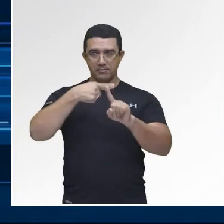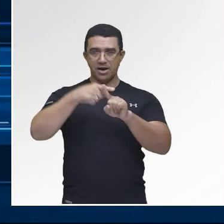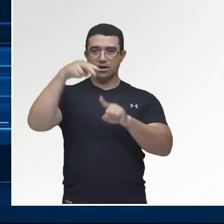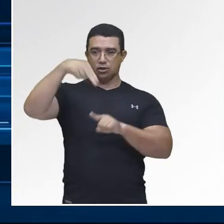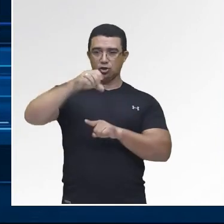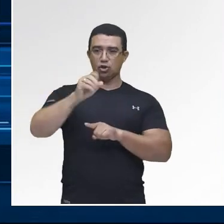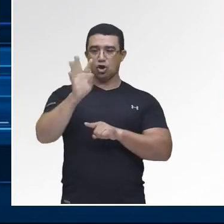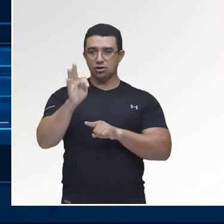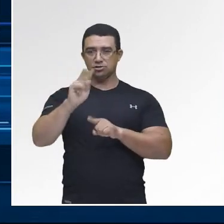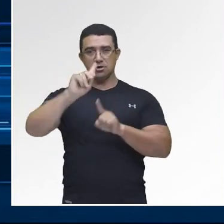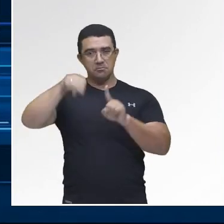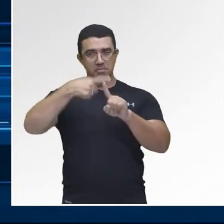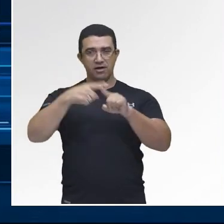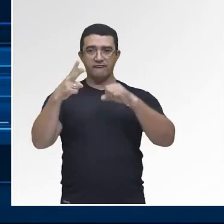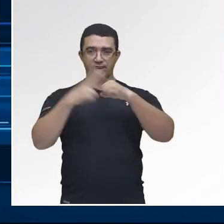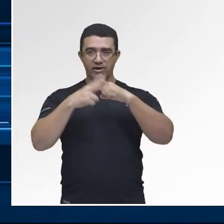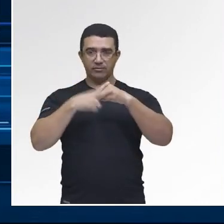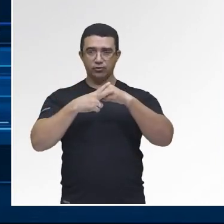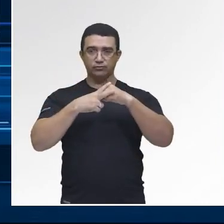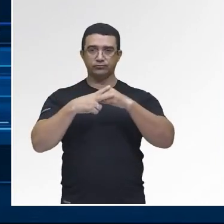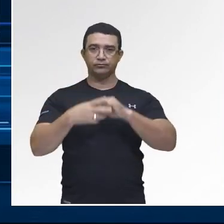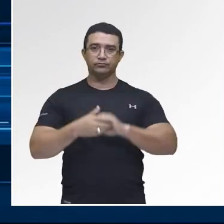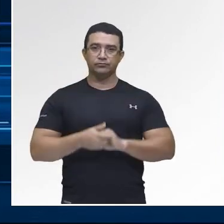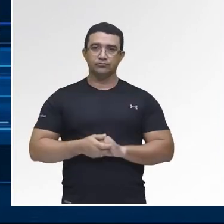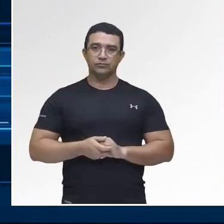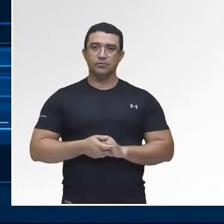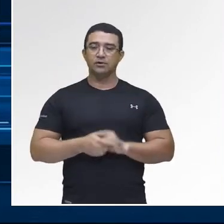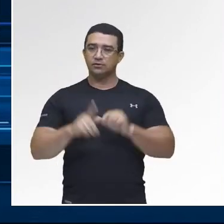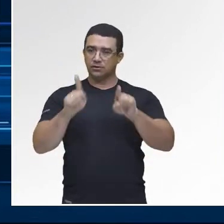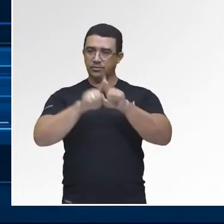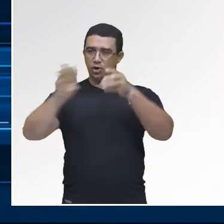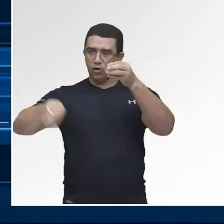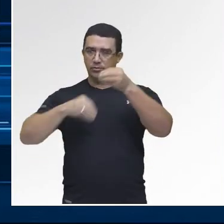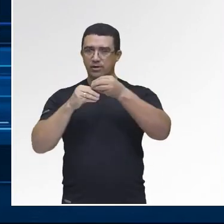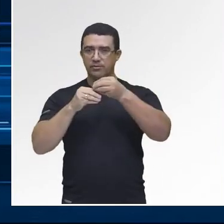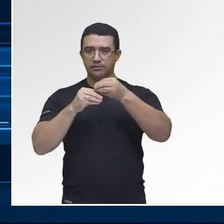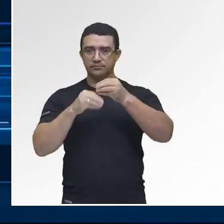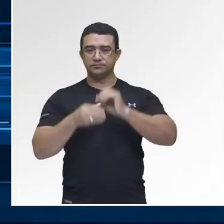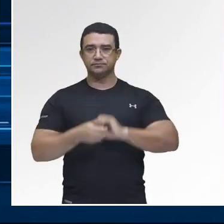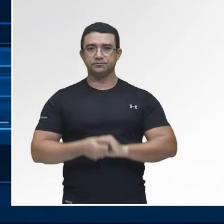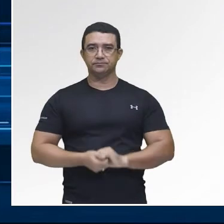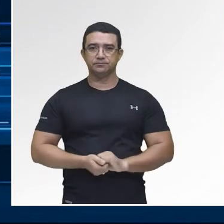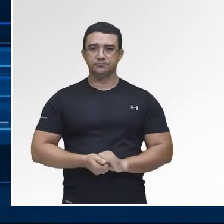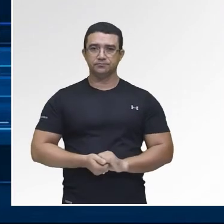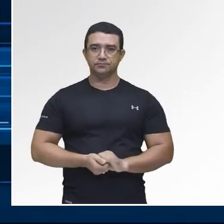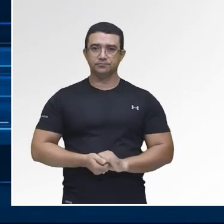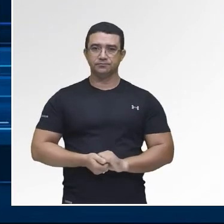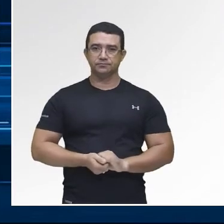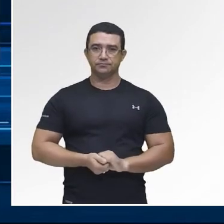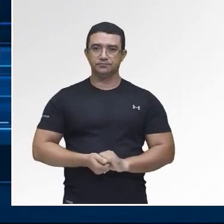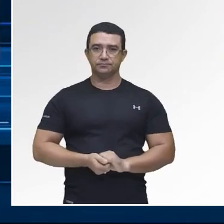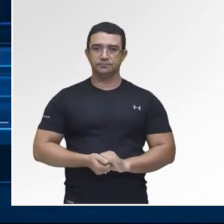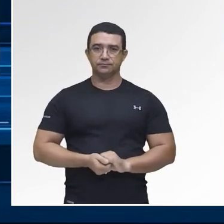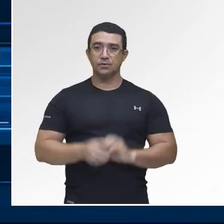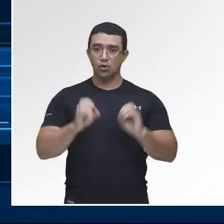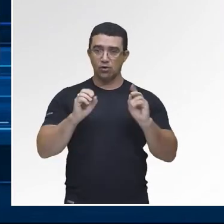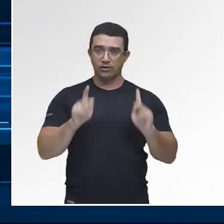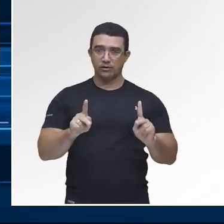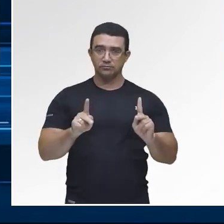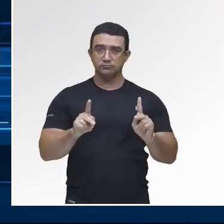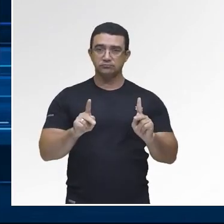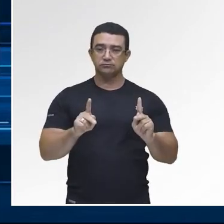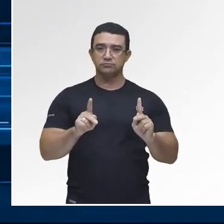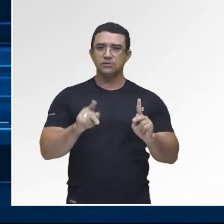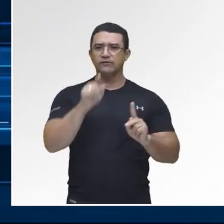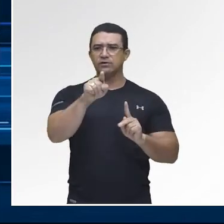o verbo no particípio, tá? E aí o complemento. She has not organized the house. Ok? O que a gente